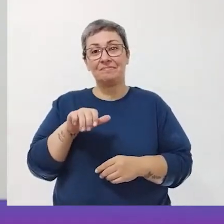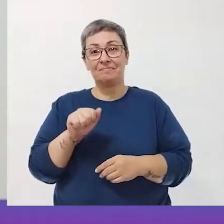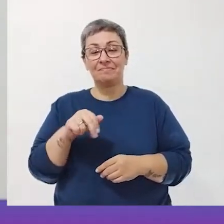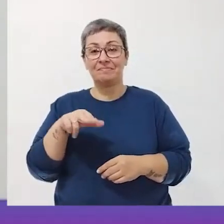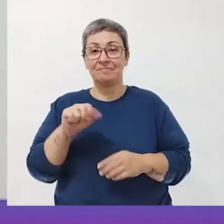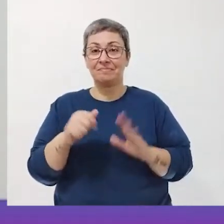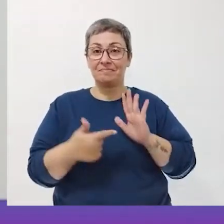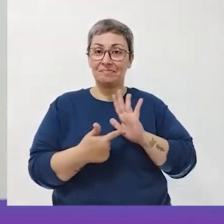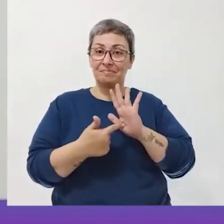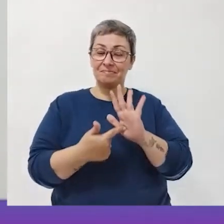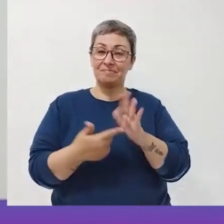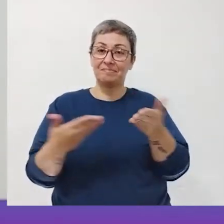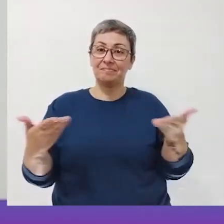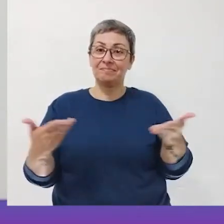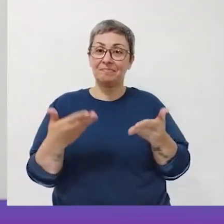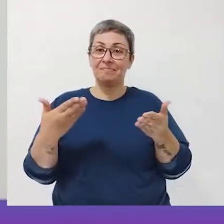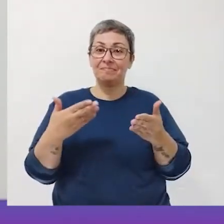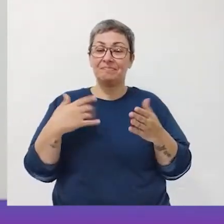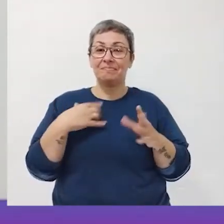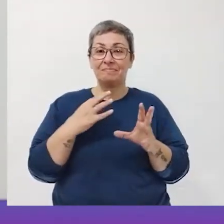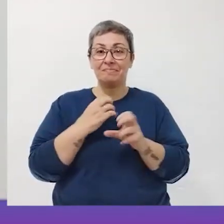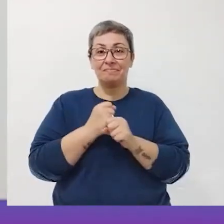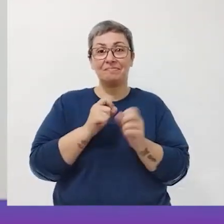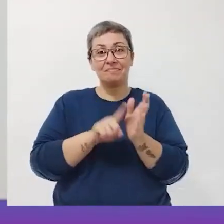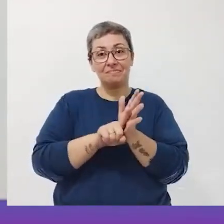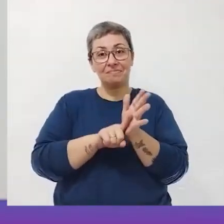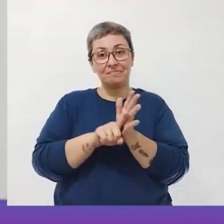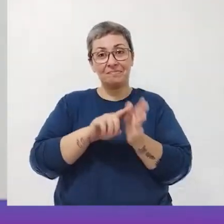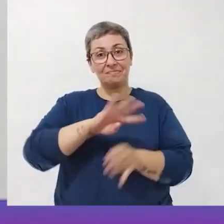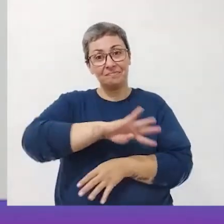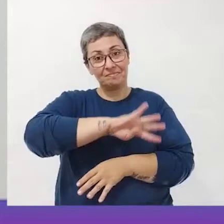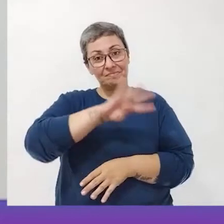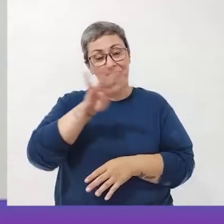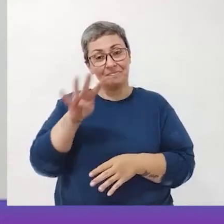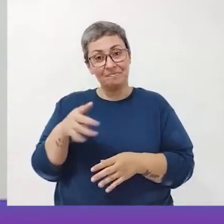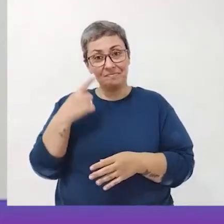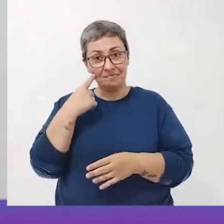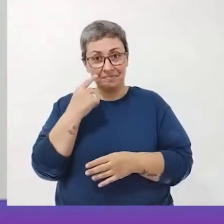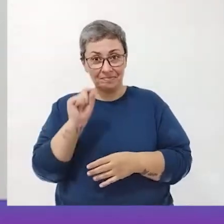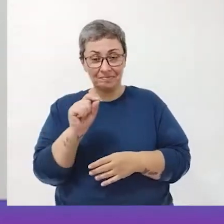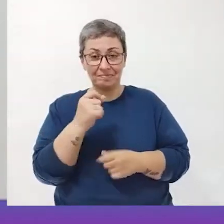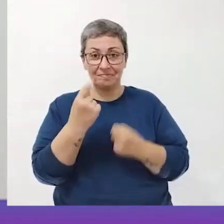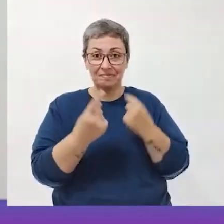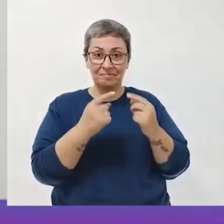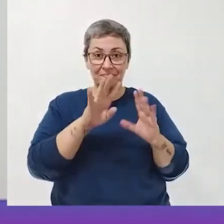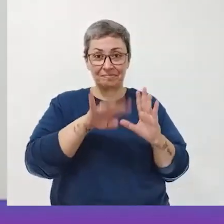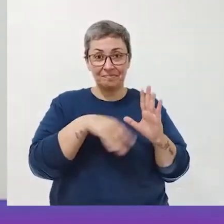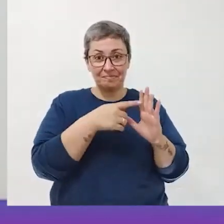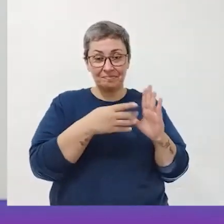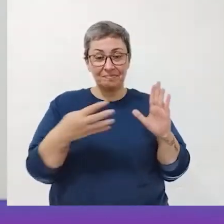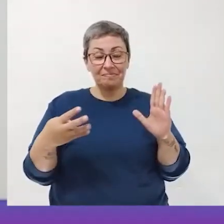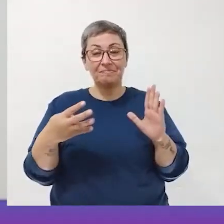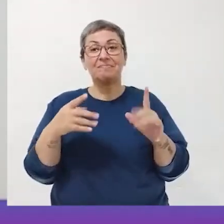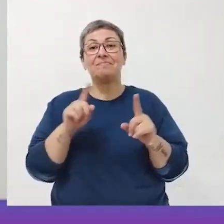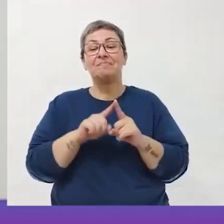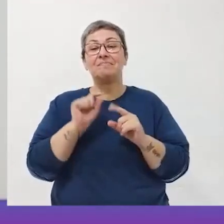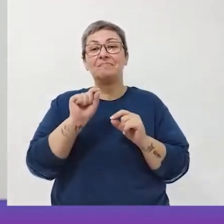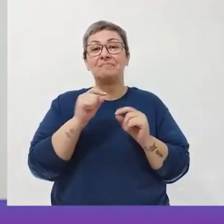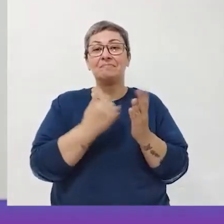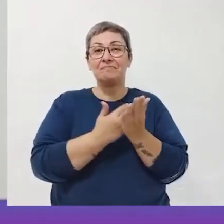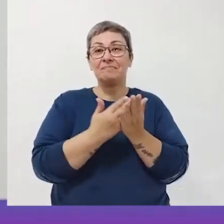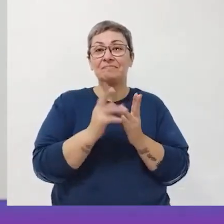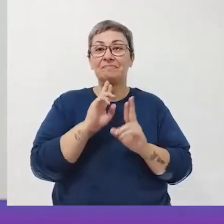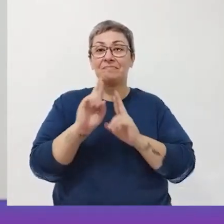e venho apresentar hoje para vocês o resultado da pesquisa sobre o arco-íris. Vamos ver alguns gráficos gerados a partir